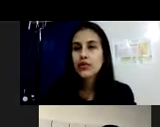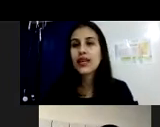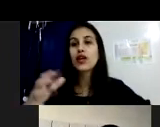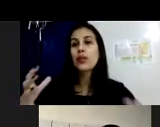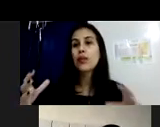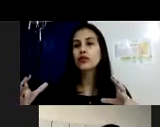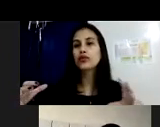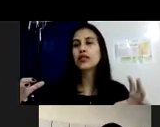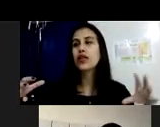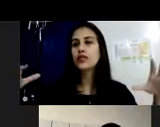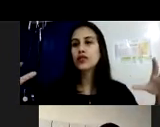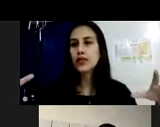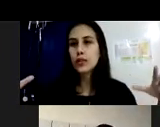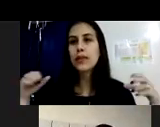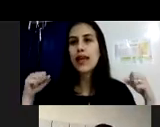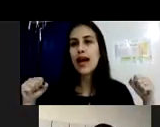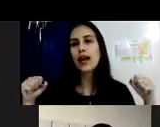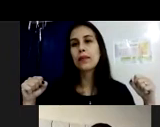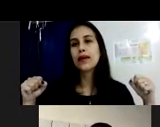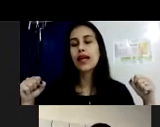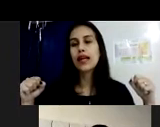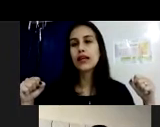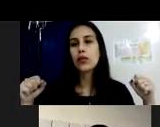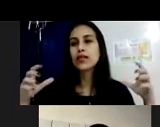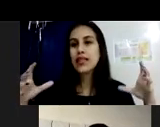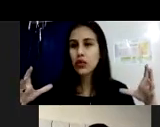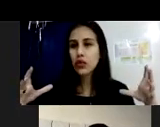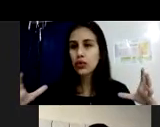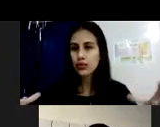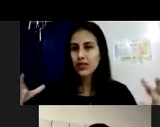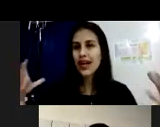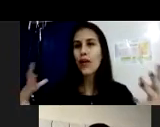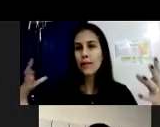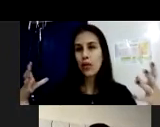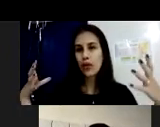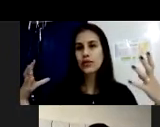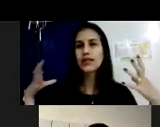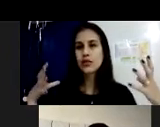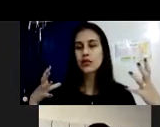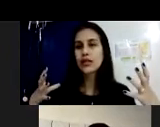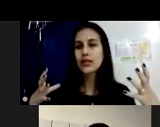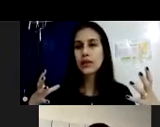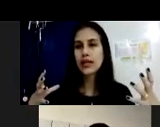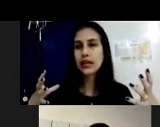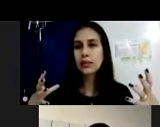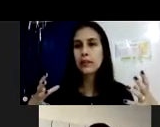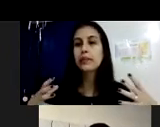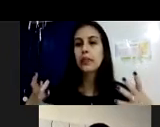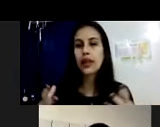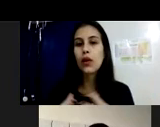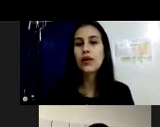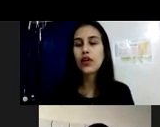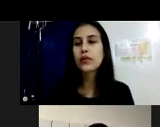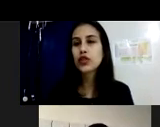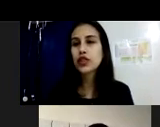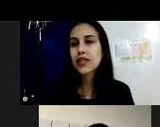idoso, será que eu posso ser como se fosse uma bengala para ele, um andador, dar o apoio, dar segurança para ele?